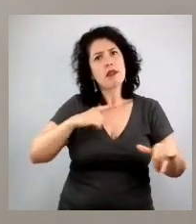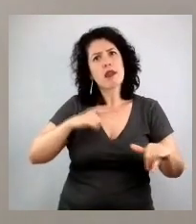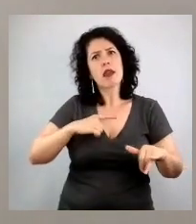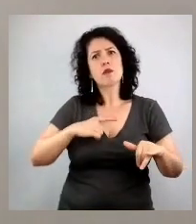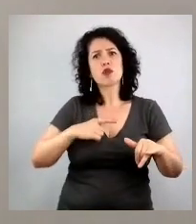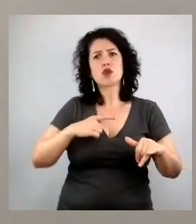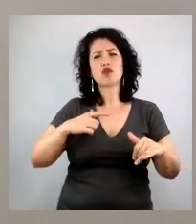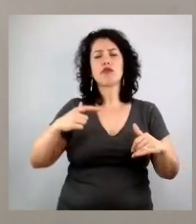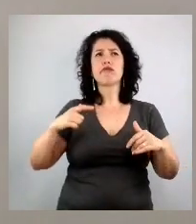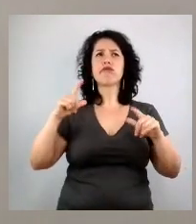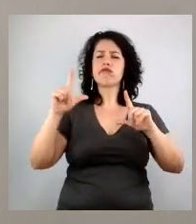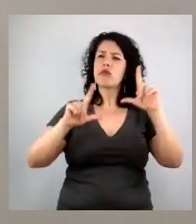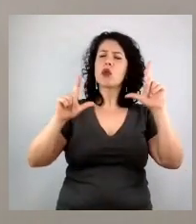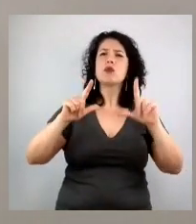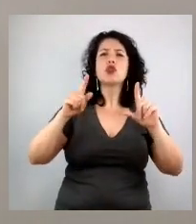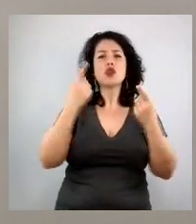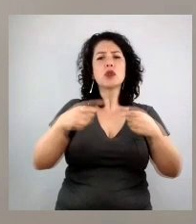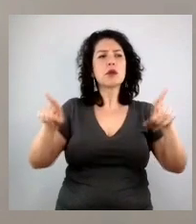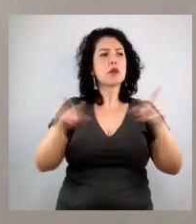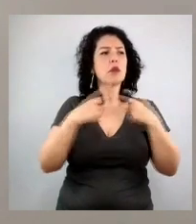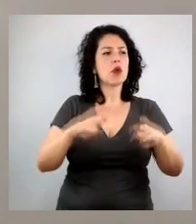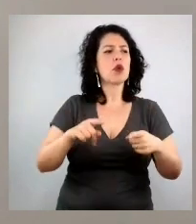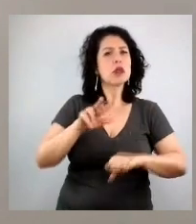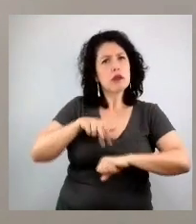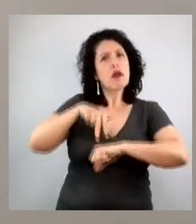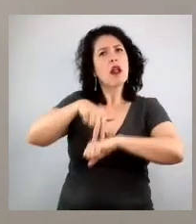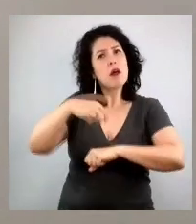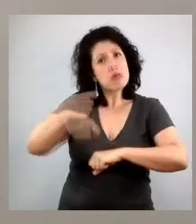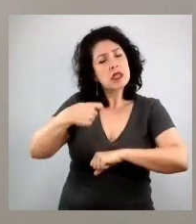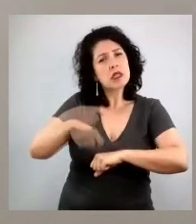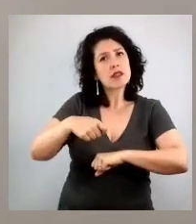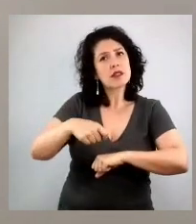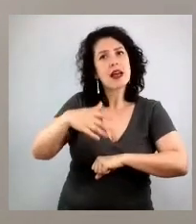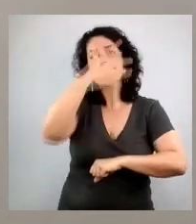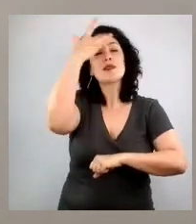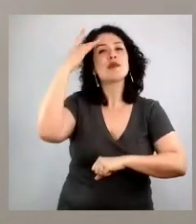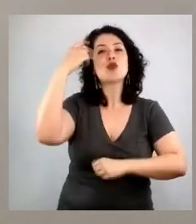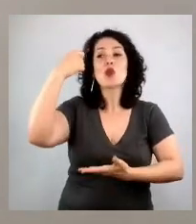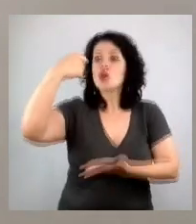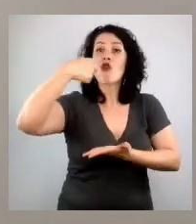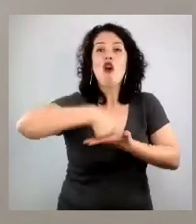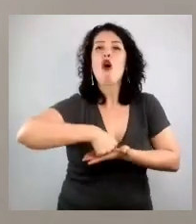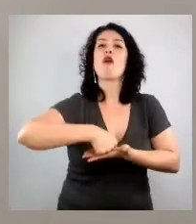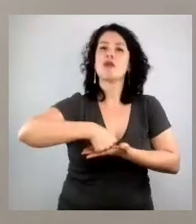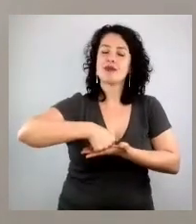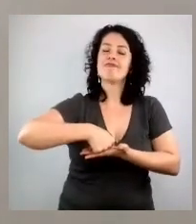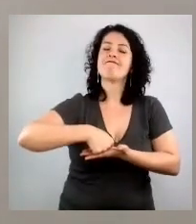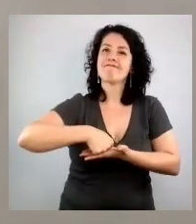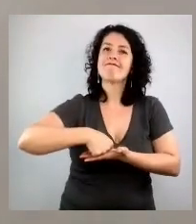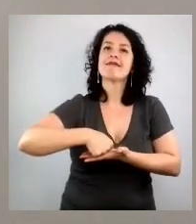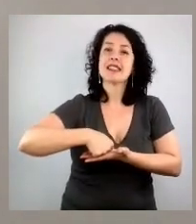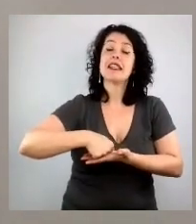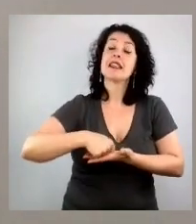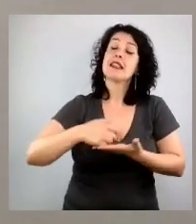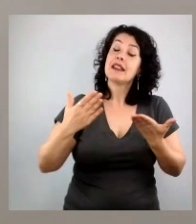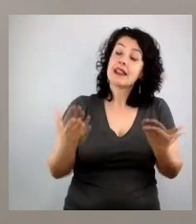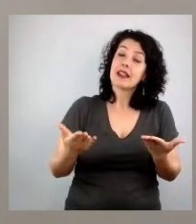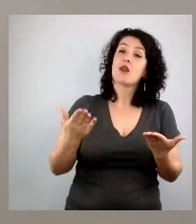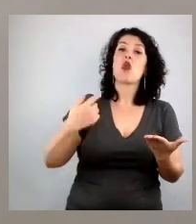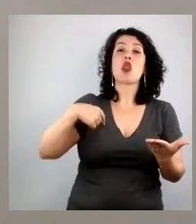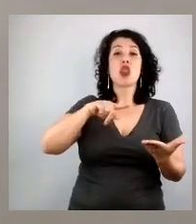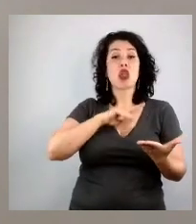vão cobrar, e isso reflete diretamente no que a gente procura, no que a gente propõe. Então,